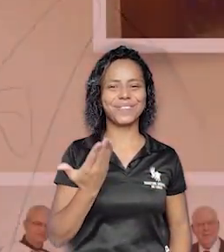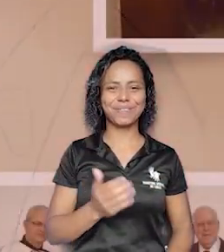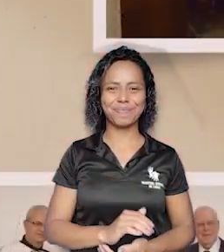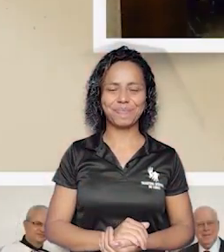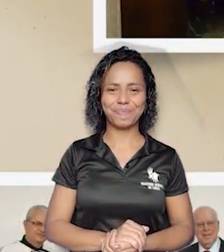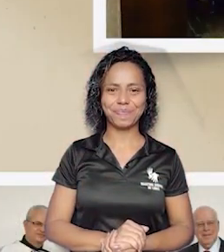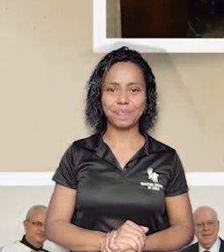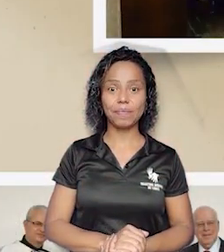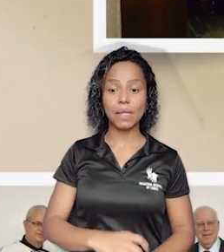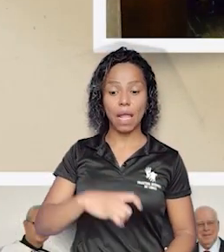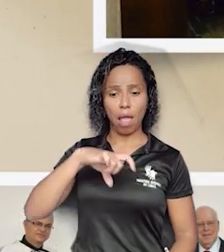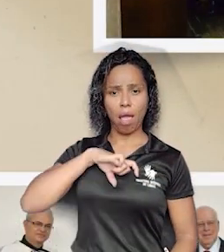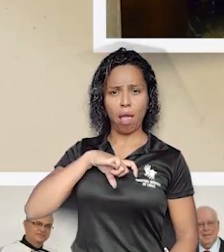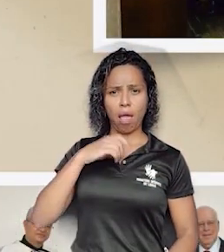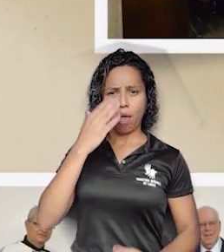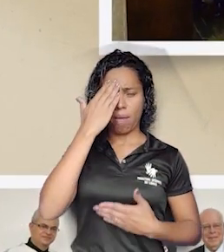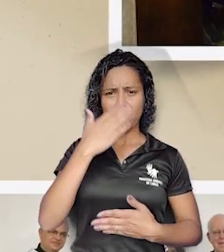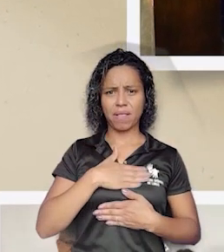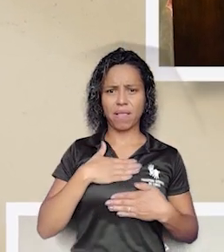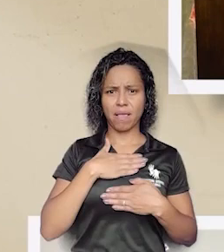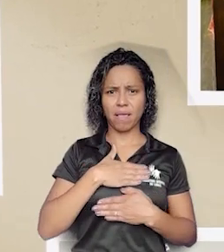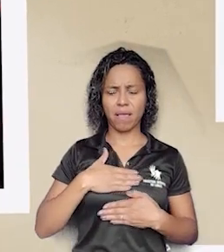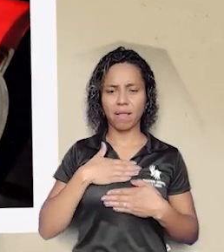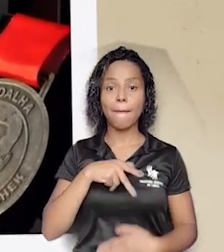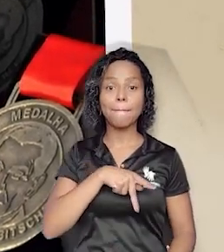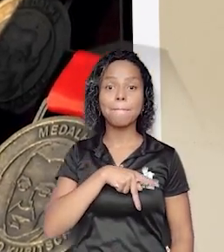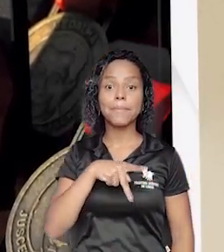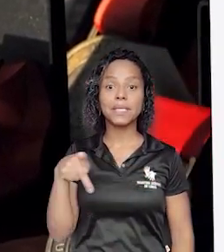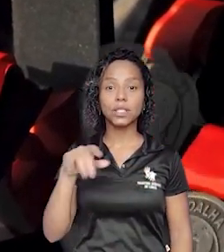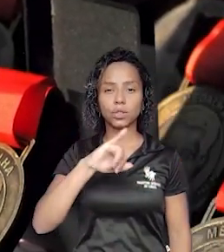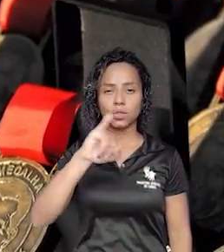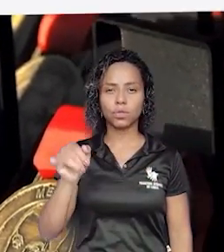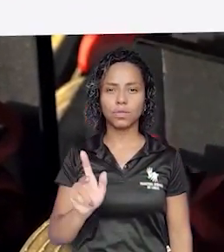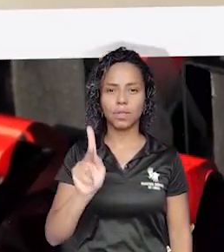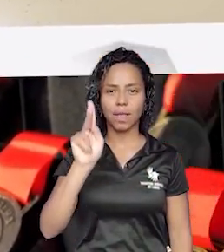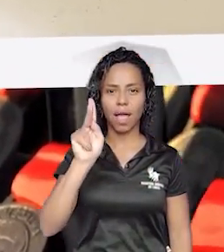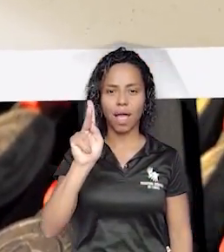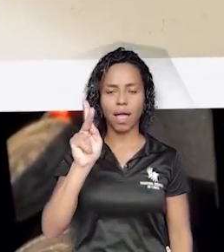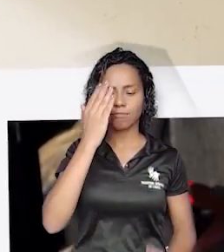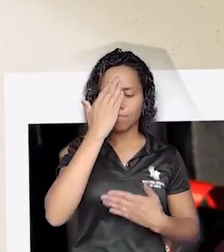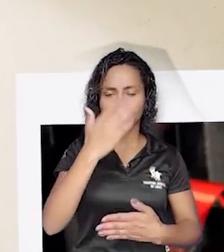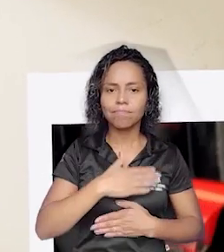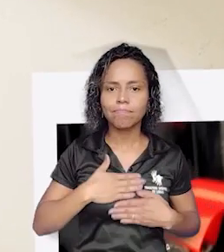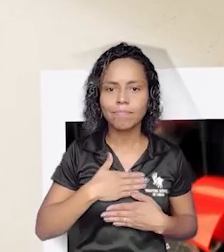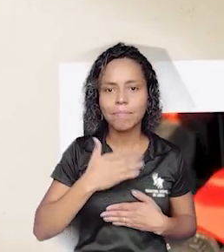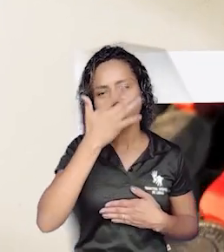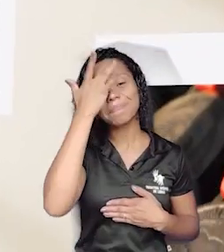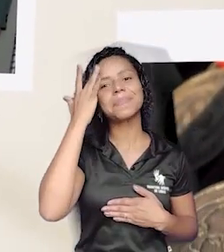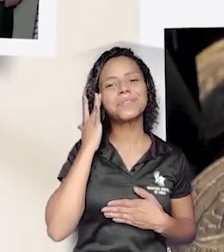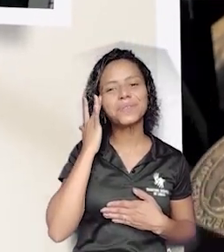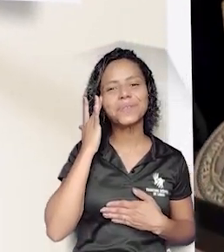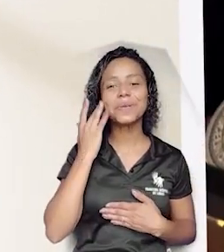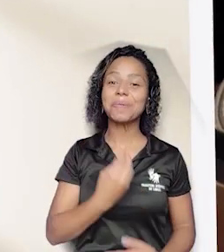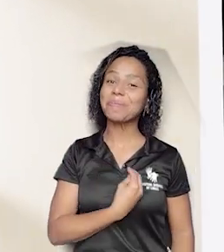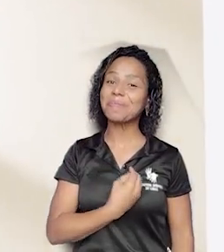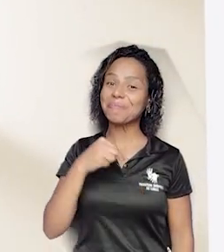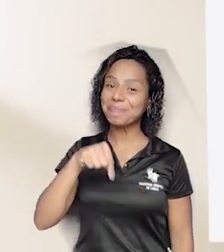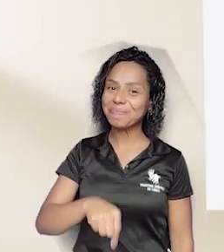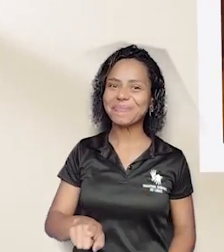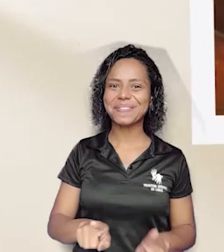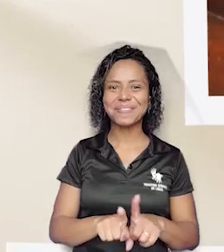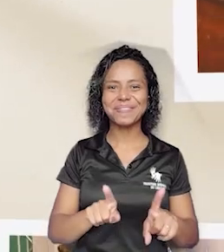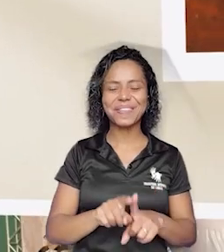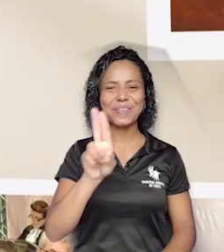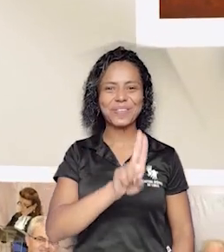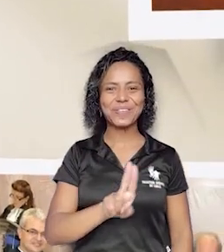A medalha Presidente Juscelino Kubitschek de Oliveira é reconhecimento a pessoas que fizeram parte da trajetória da Universidade Federal de Juiz de